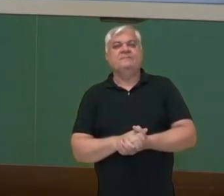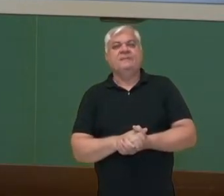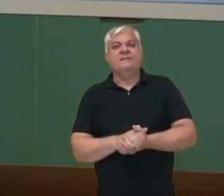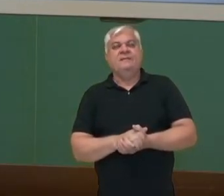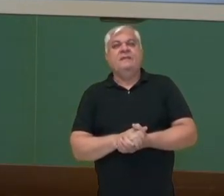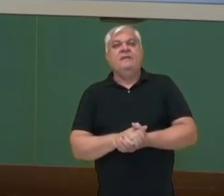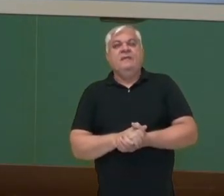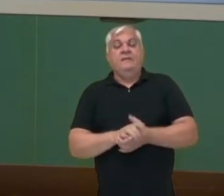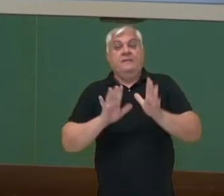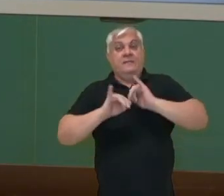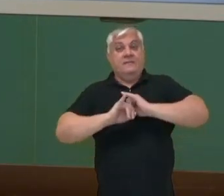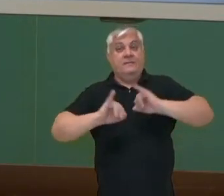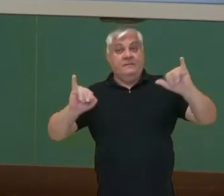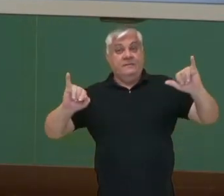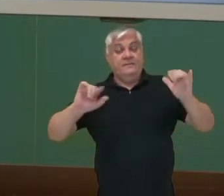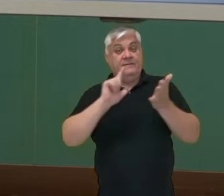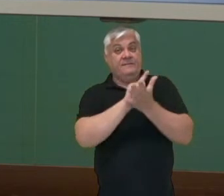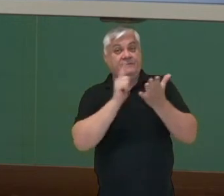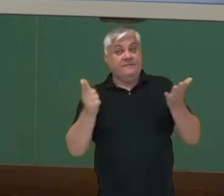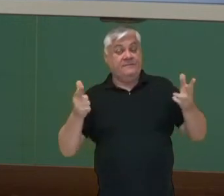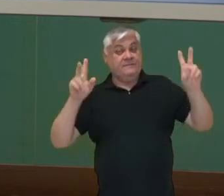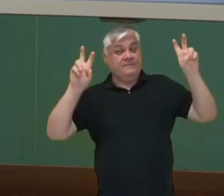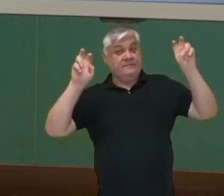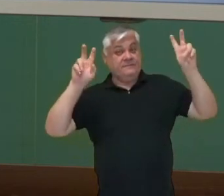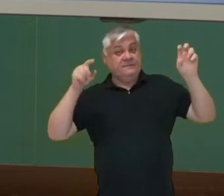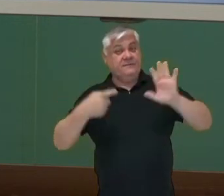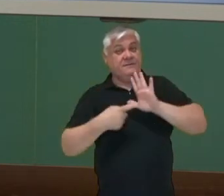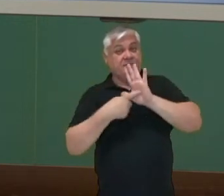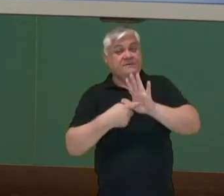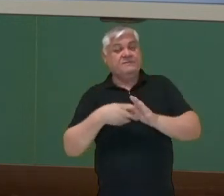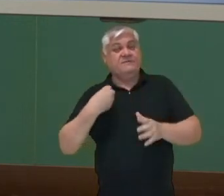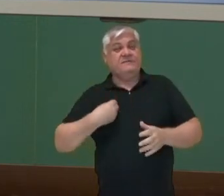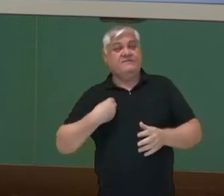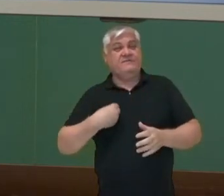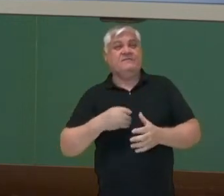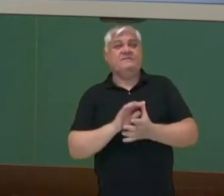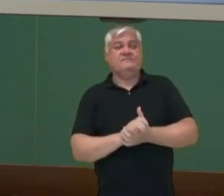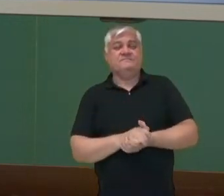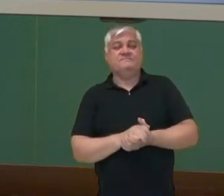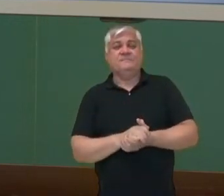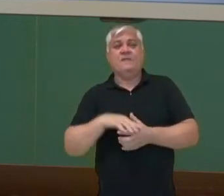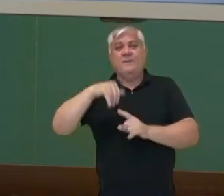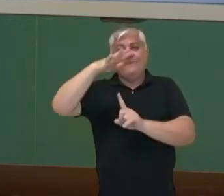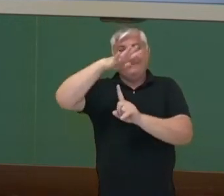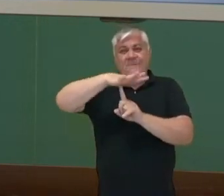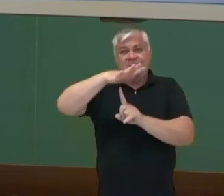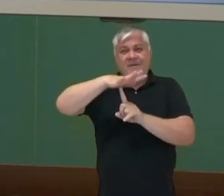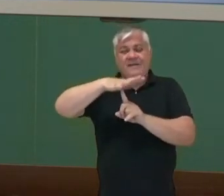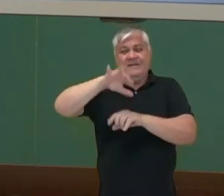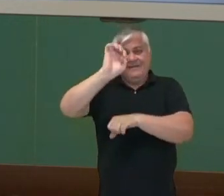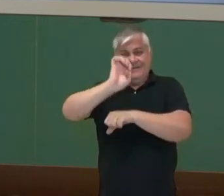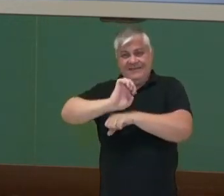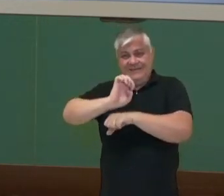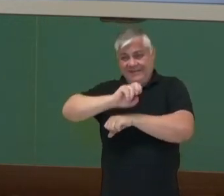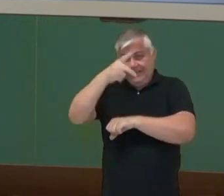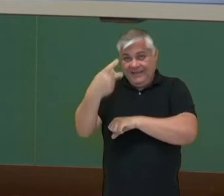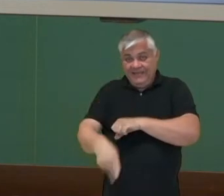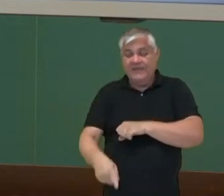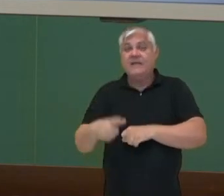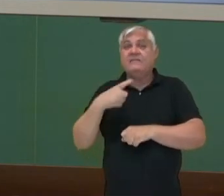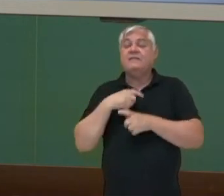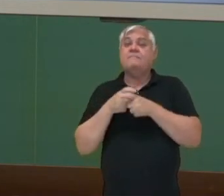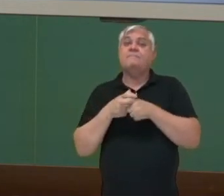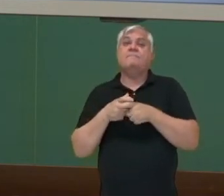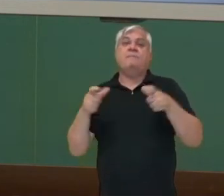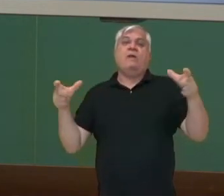aí uma notícia aqui para a gente ilustrar um pouquinho e trazer para a nossa realidade, né? O estado do Paraná é o que tem o maior remanescente